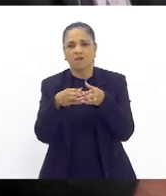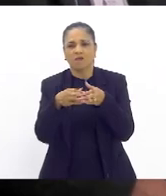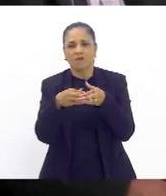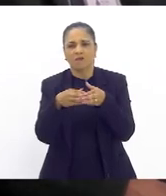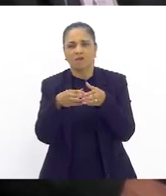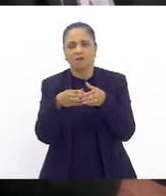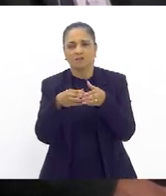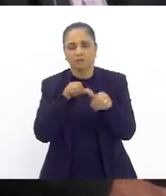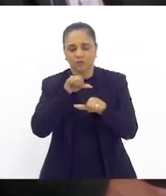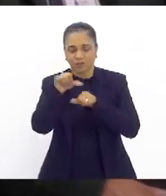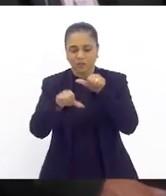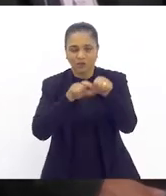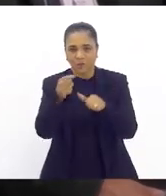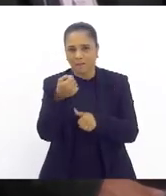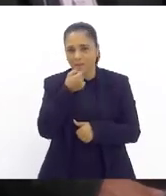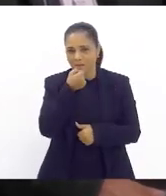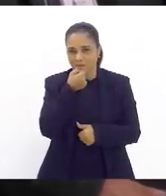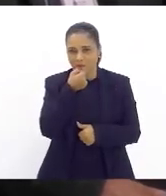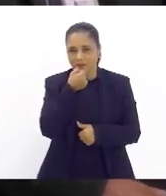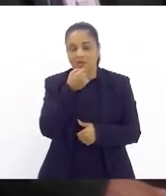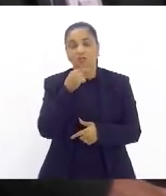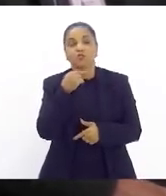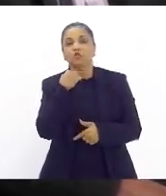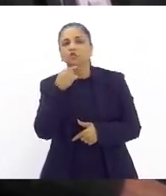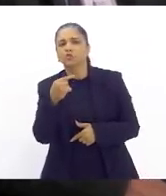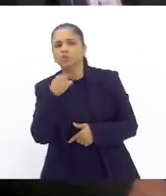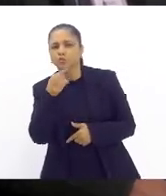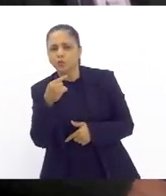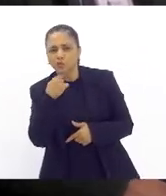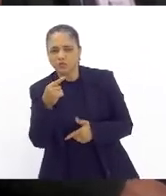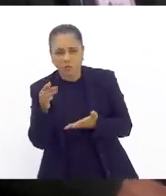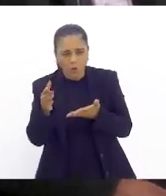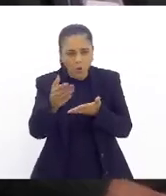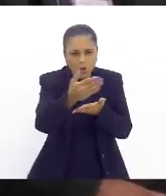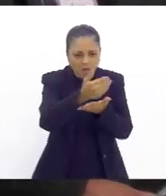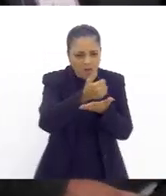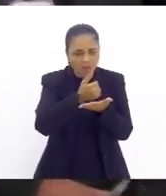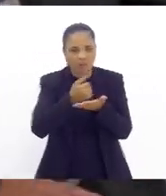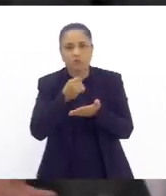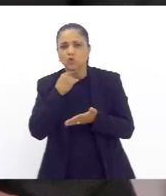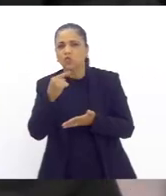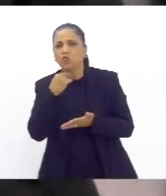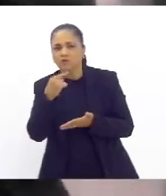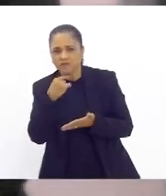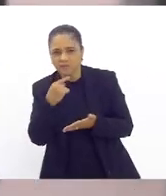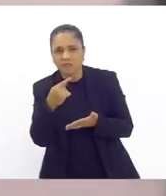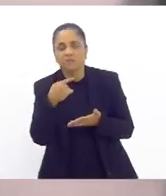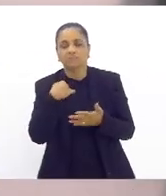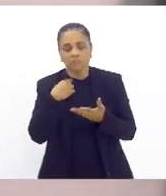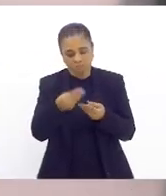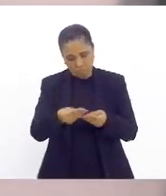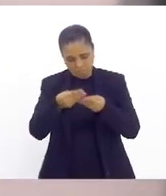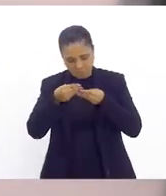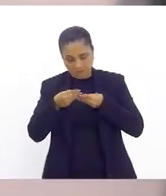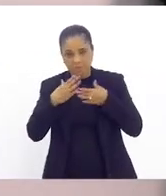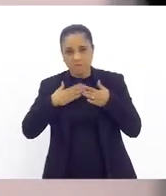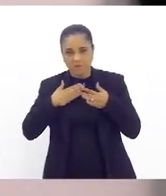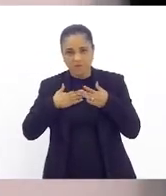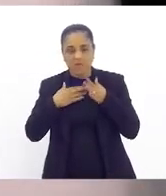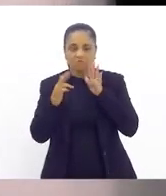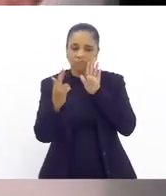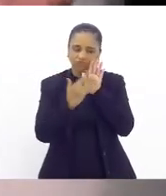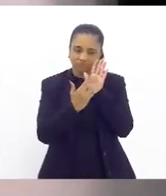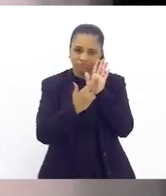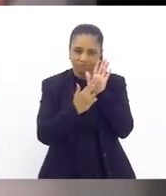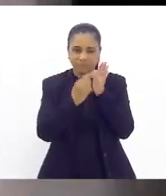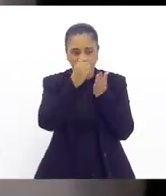para o microfone dele por favor eventuais dúvidas que não tenham sido esclarecidas aí oficiar a gente que a gente vai ter o maior prazer depois de trazer tudo por